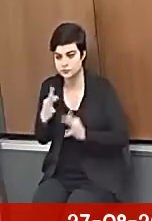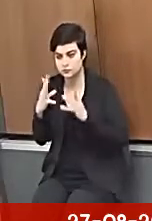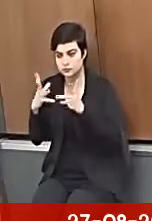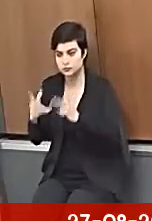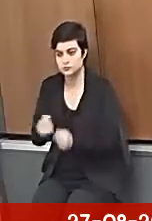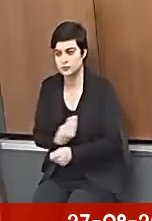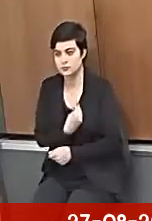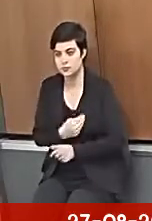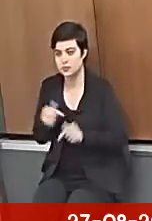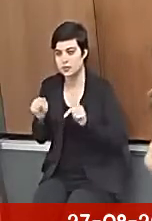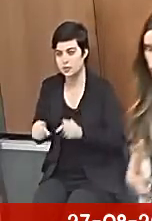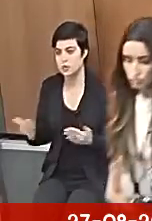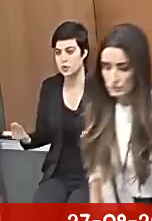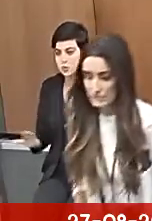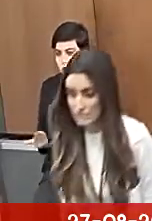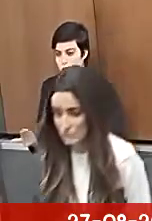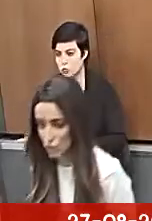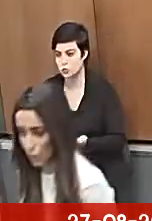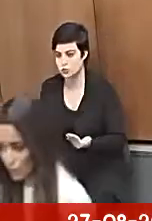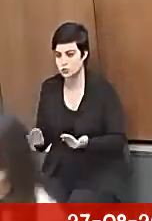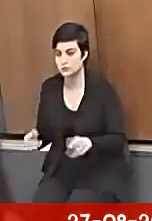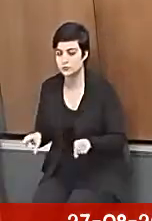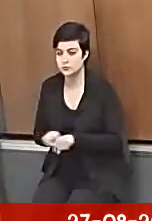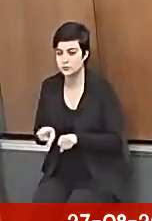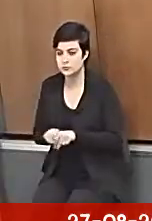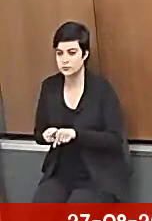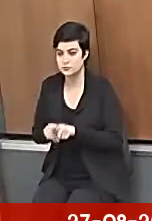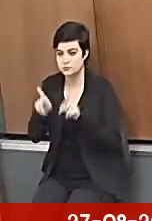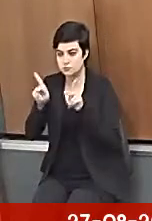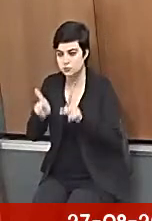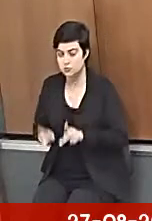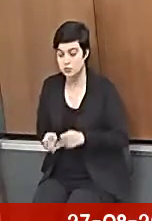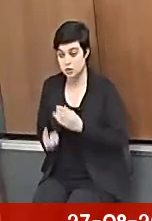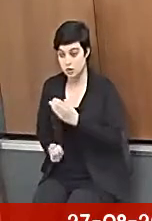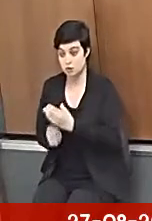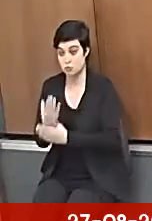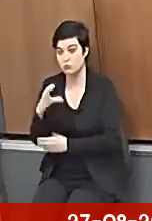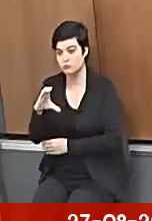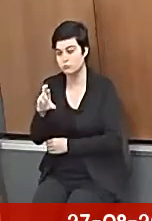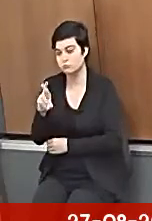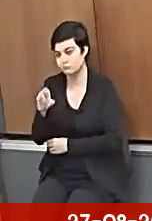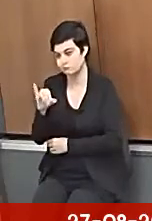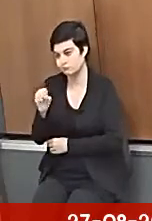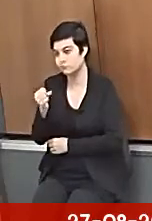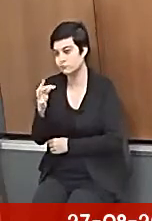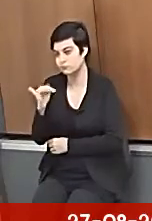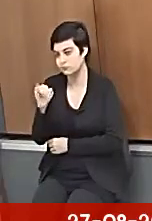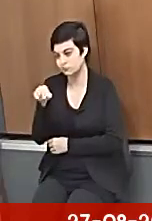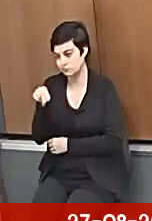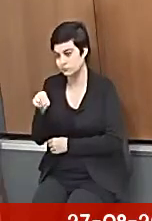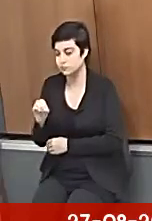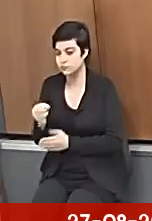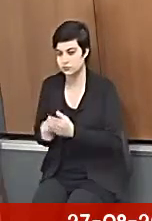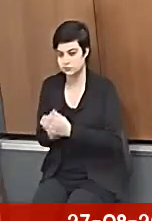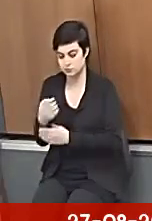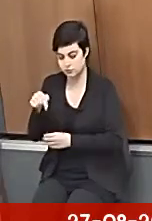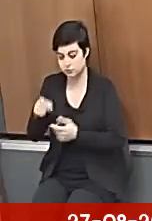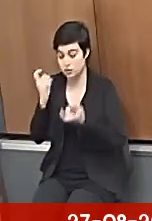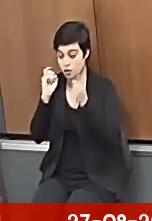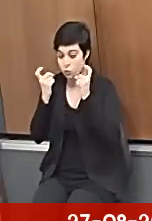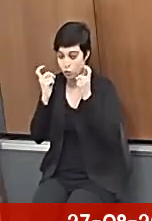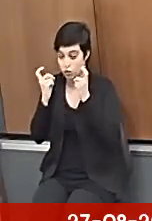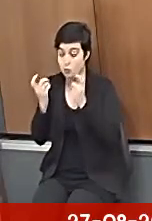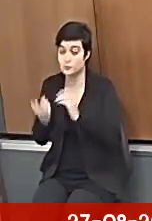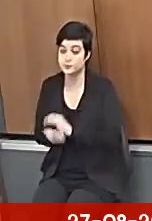é talvez aí o artífice nessa realização dessa audiência parabenizar meu amigo então pela condução da comissão